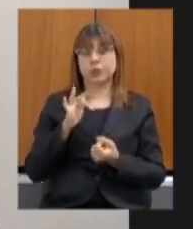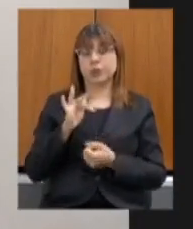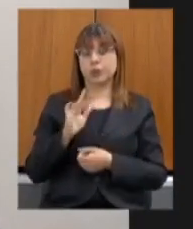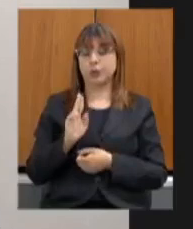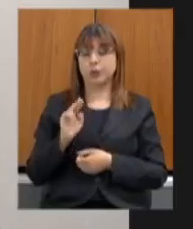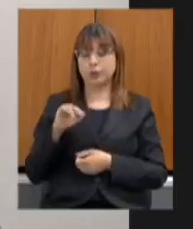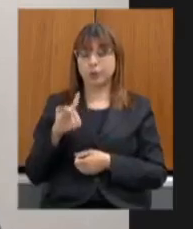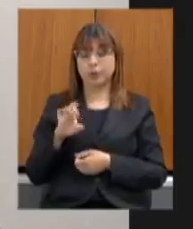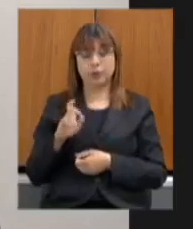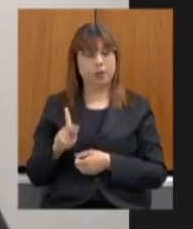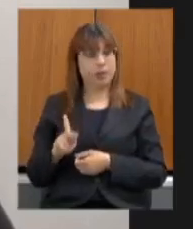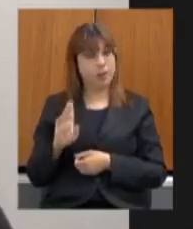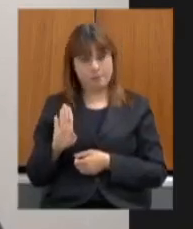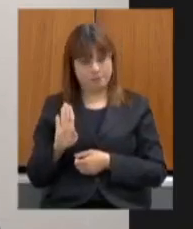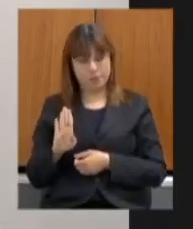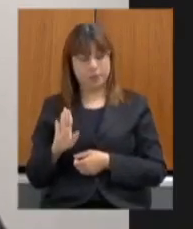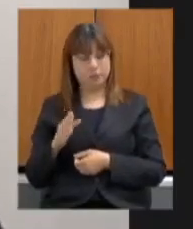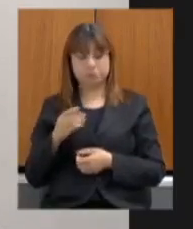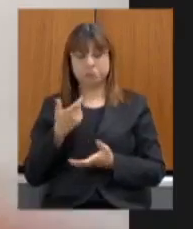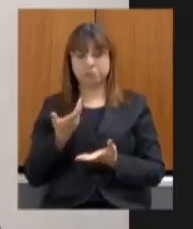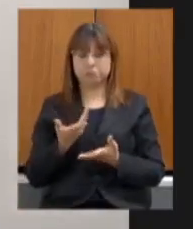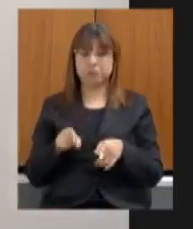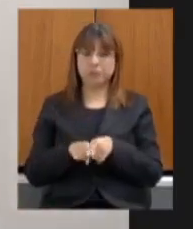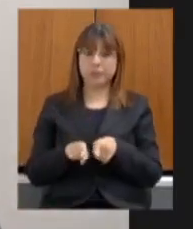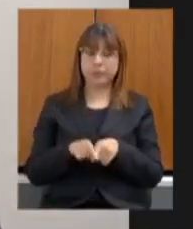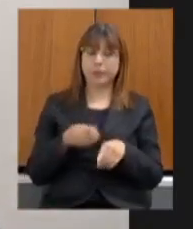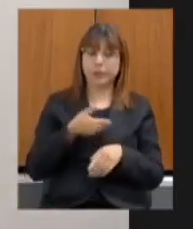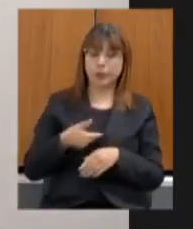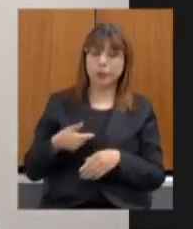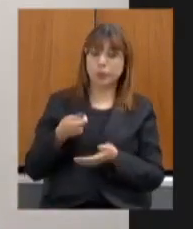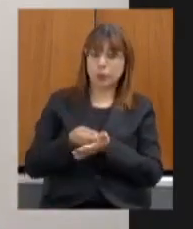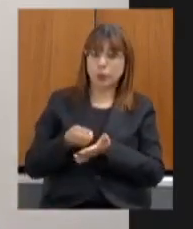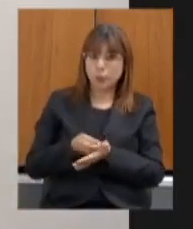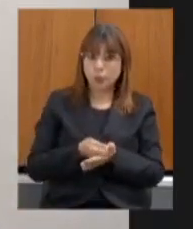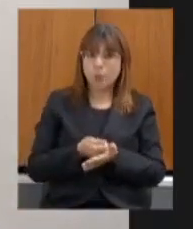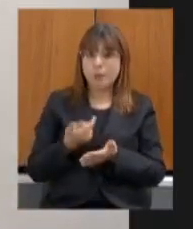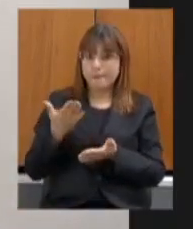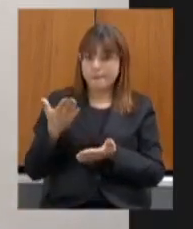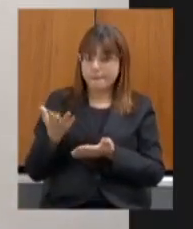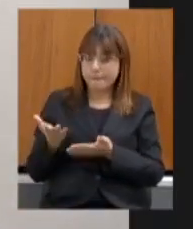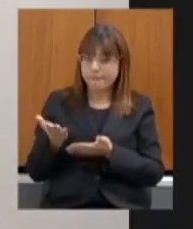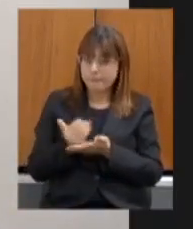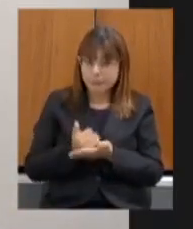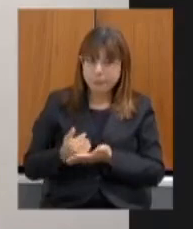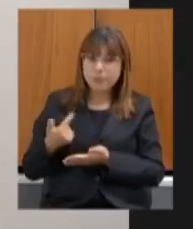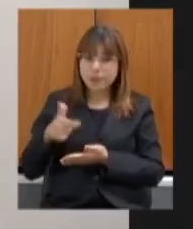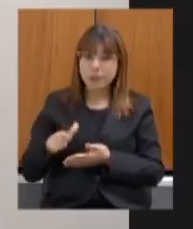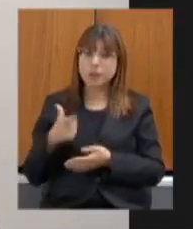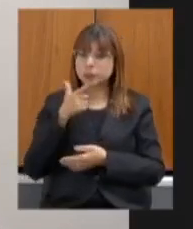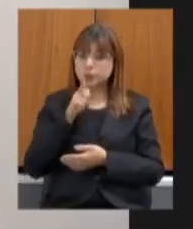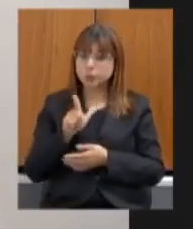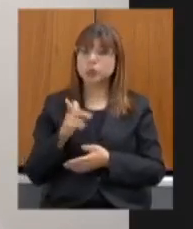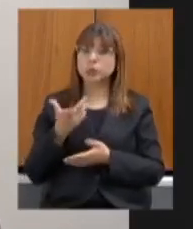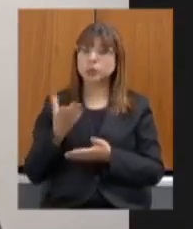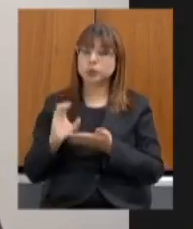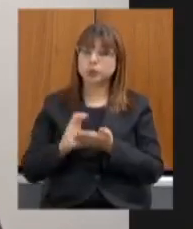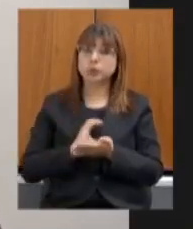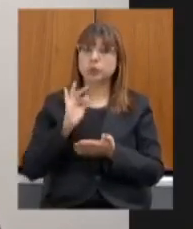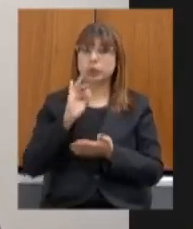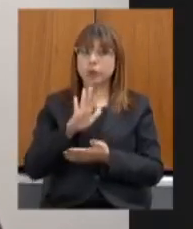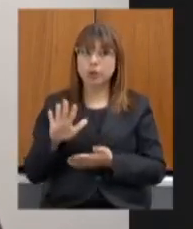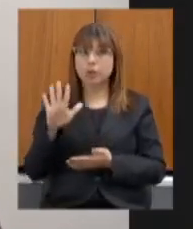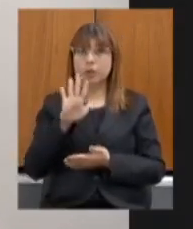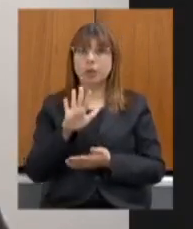quando os governadores cobraram mais recursos para a área, inclusive de enfrentamento da pandemia do governo federal,